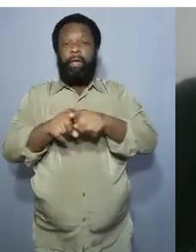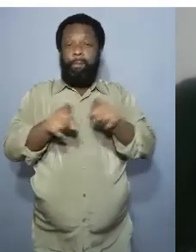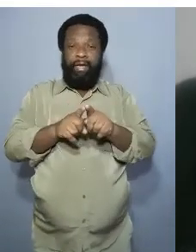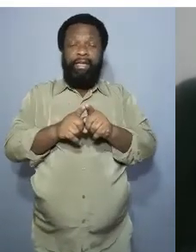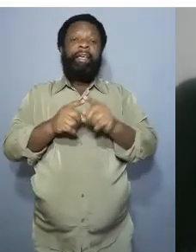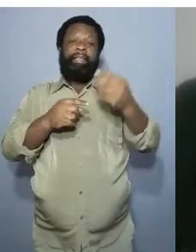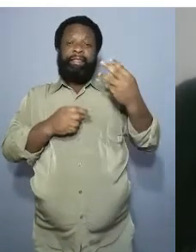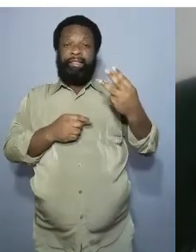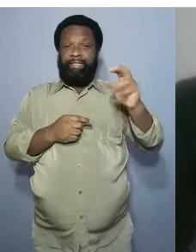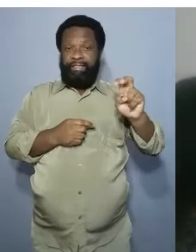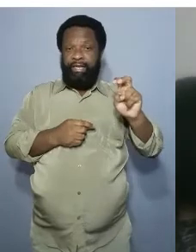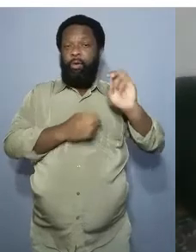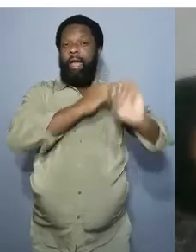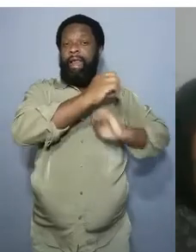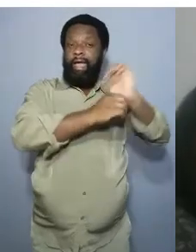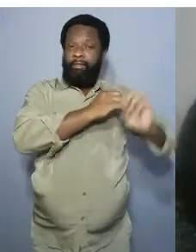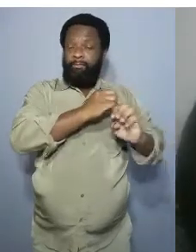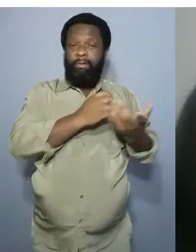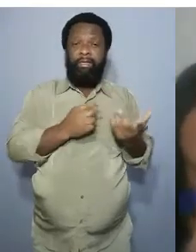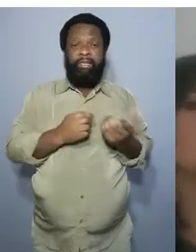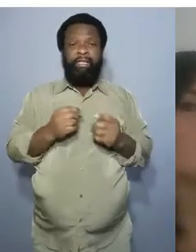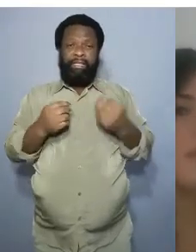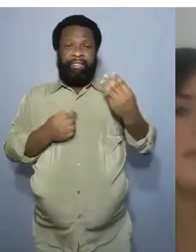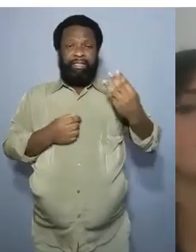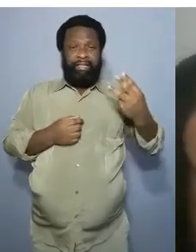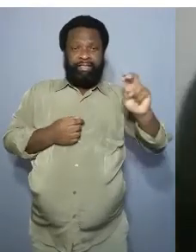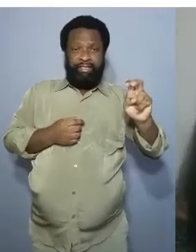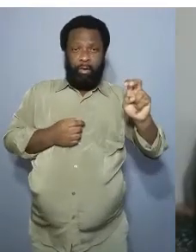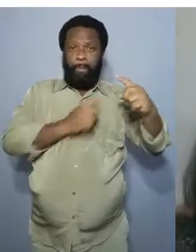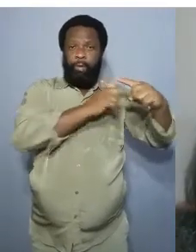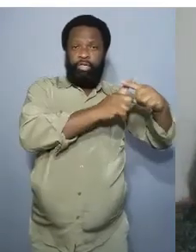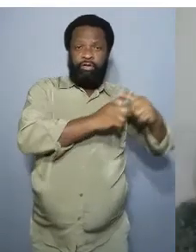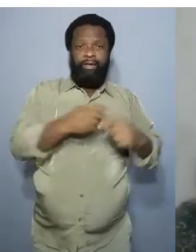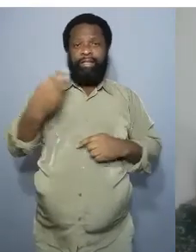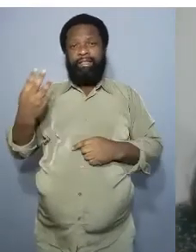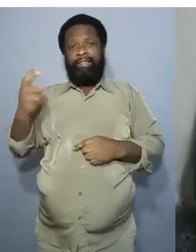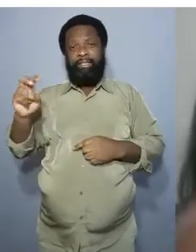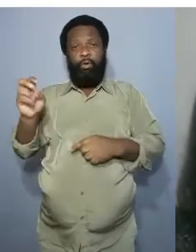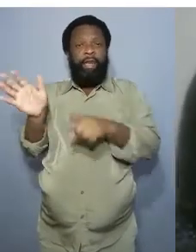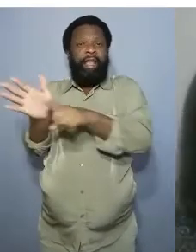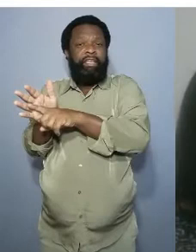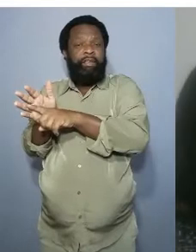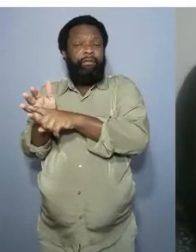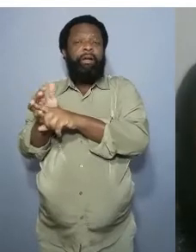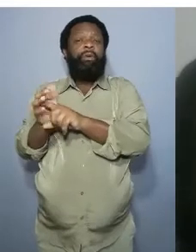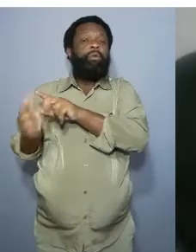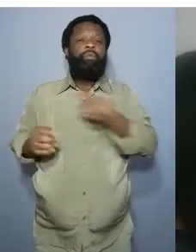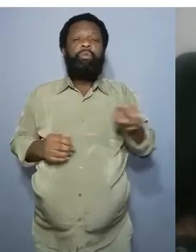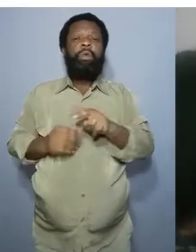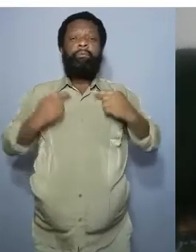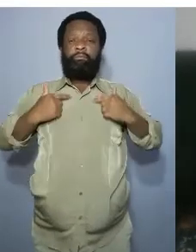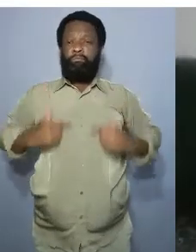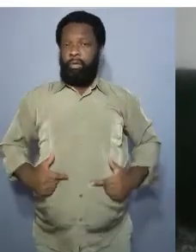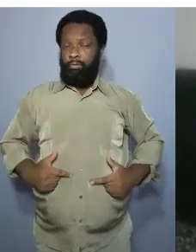35 elétrons. Então, por isso, 35 cargas positivas com 35 negativas, zero, anula, e ele fica